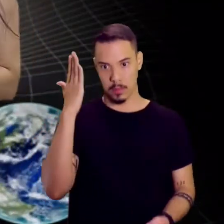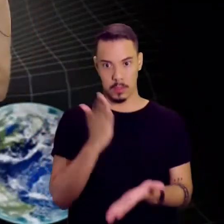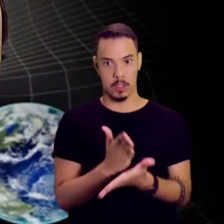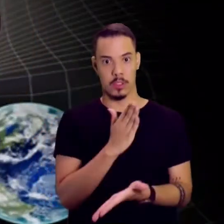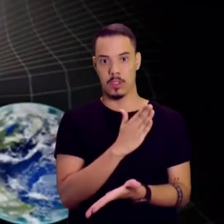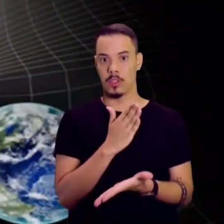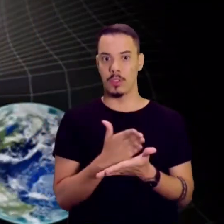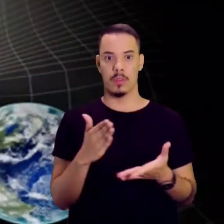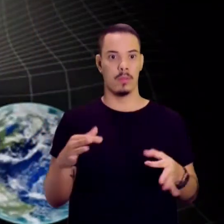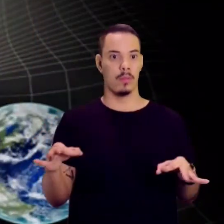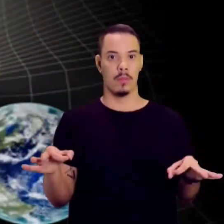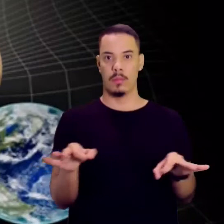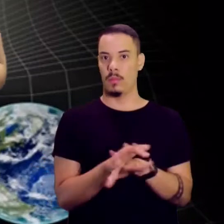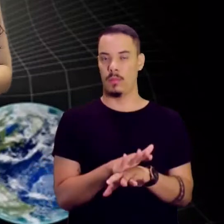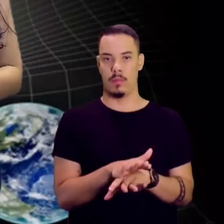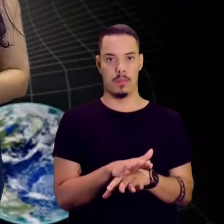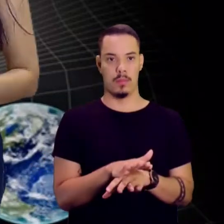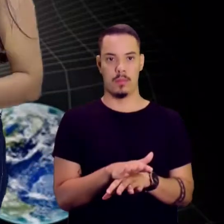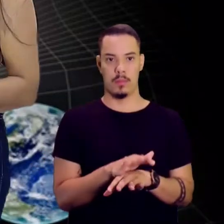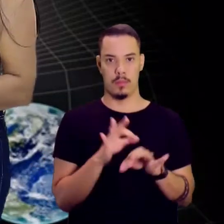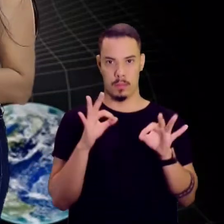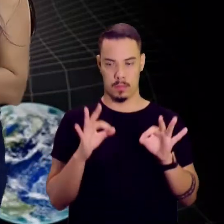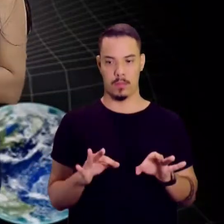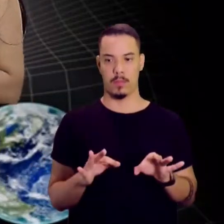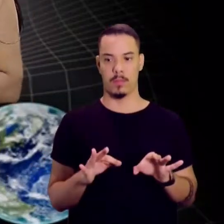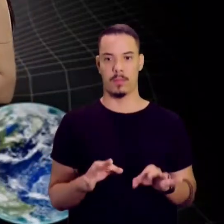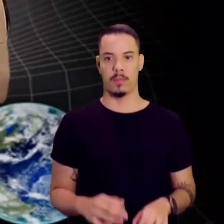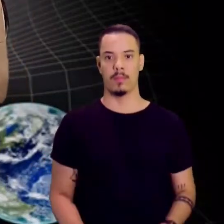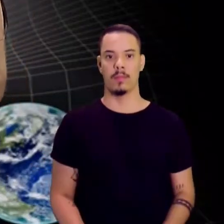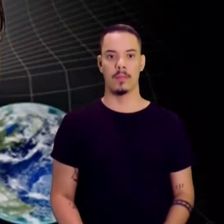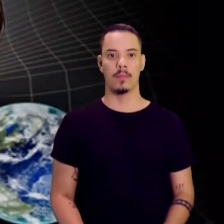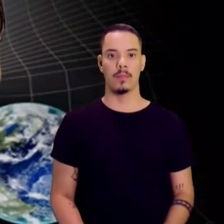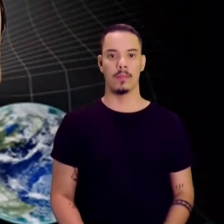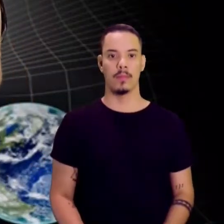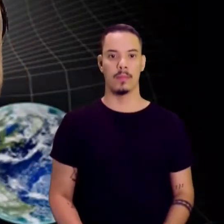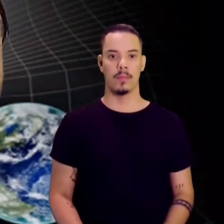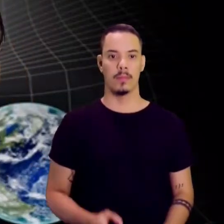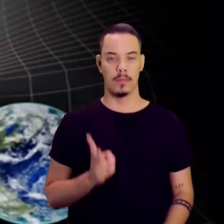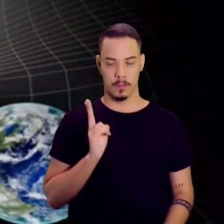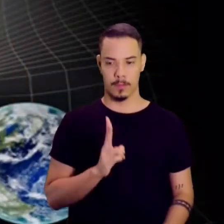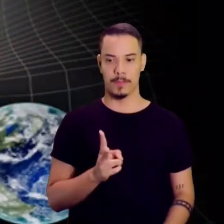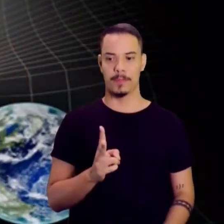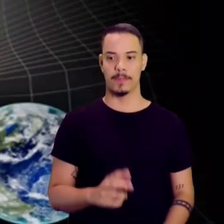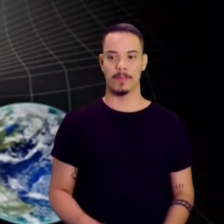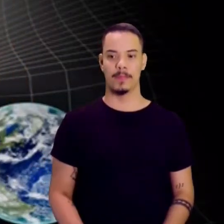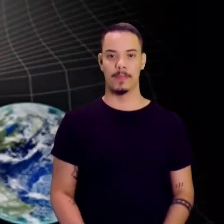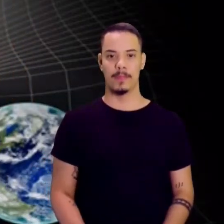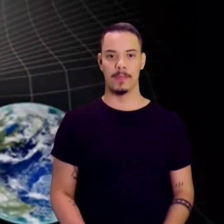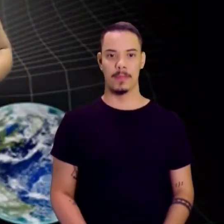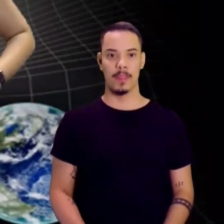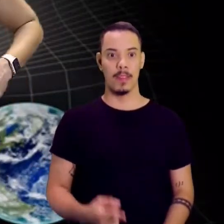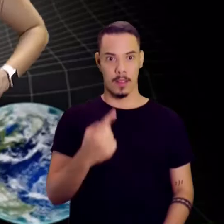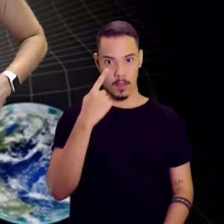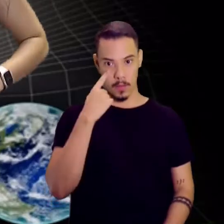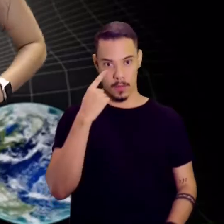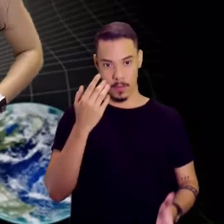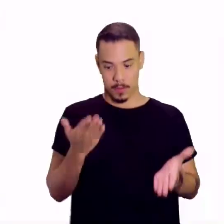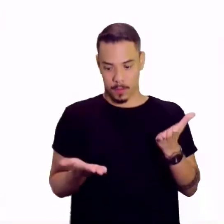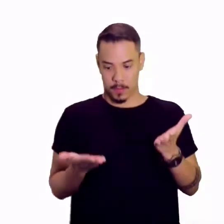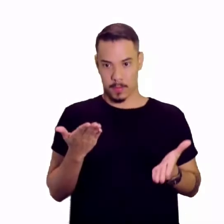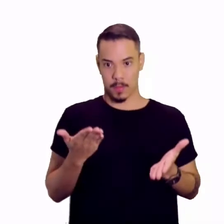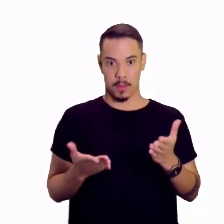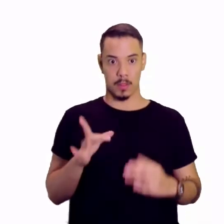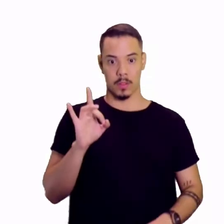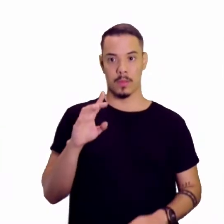pronto, Se você for em newton, é só dividir. Exatamente. Justamente. Não é isso, Décio? Vamos continuar? Vamos, e já viu que a balança agora mede